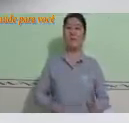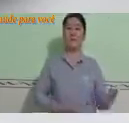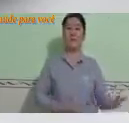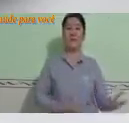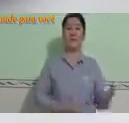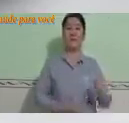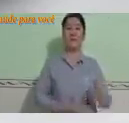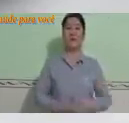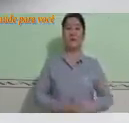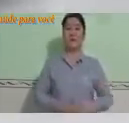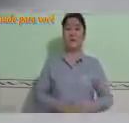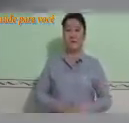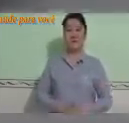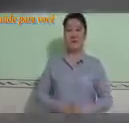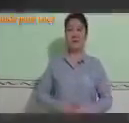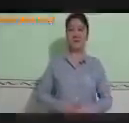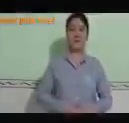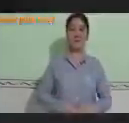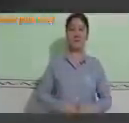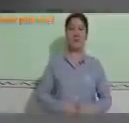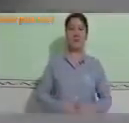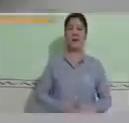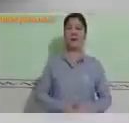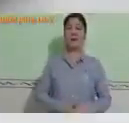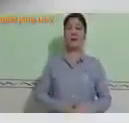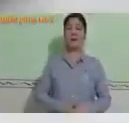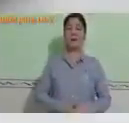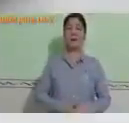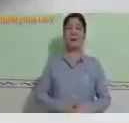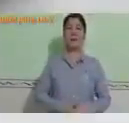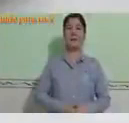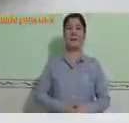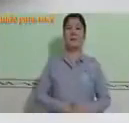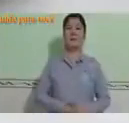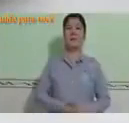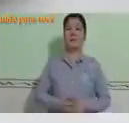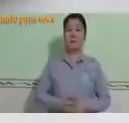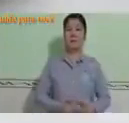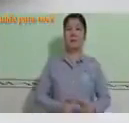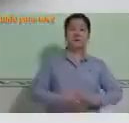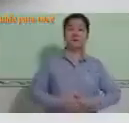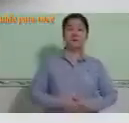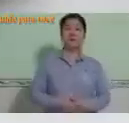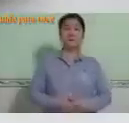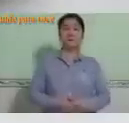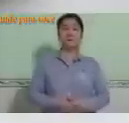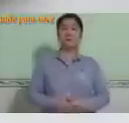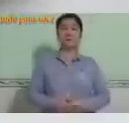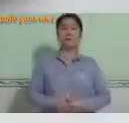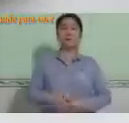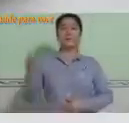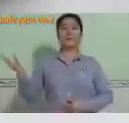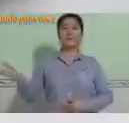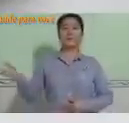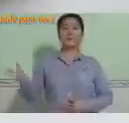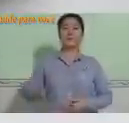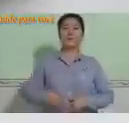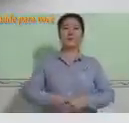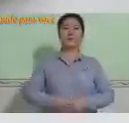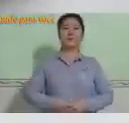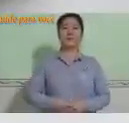Durante a realização destes exercícios, o fisioterapeuta poderá usar um cubo de gelo enrolado numa folha de